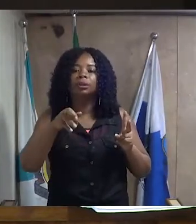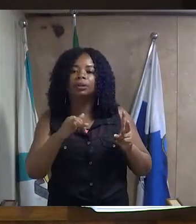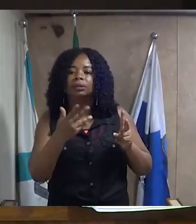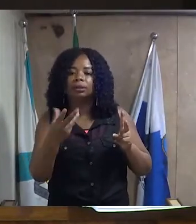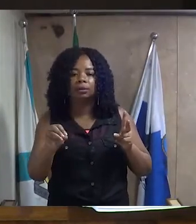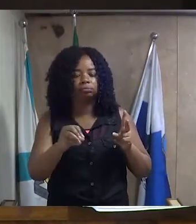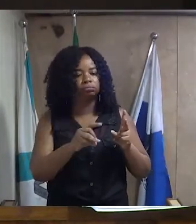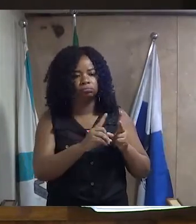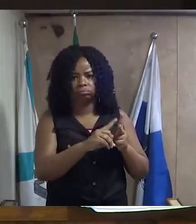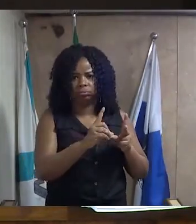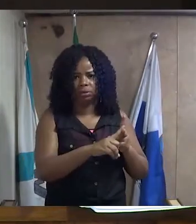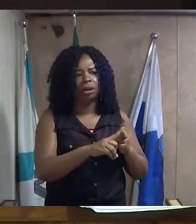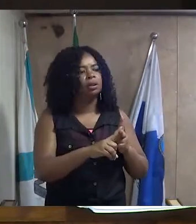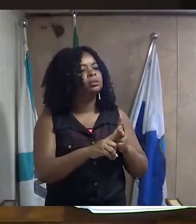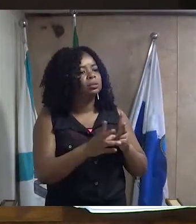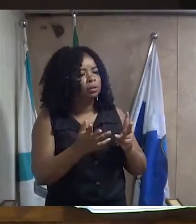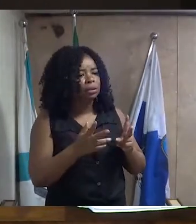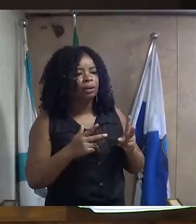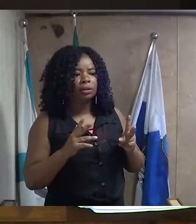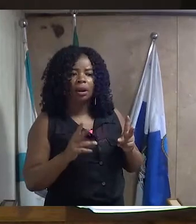tempo. Eu